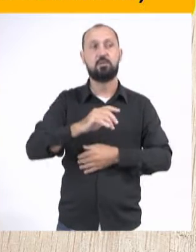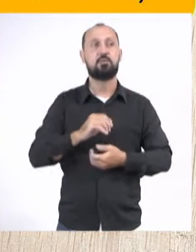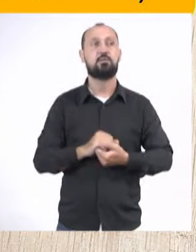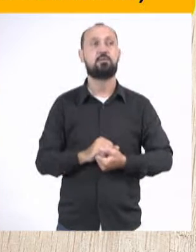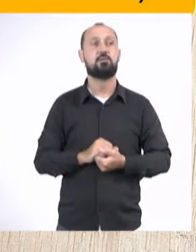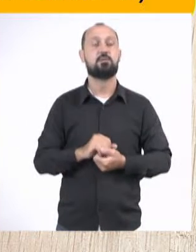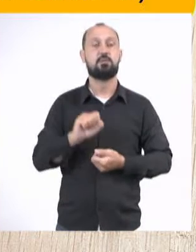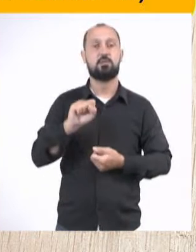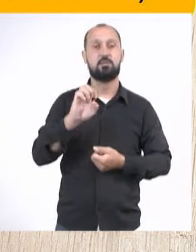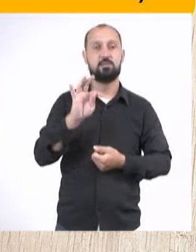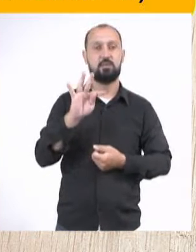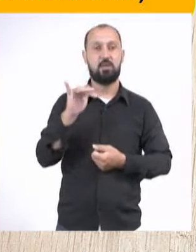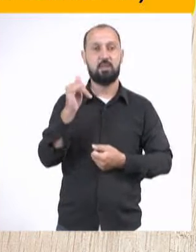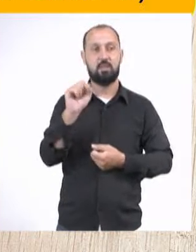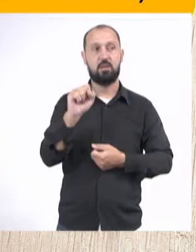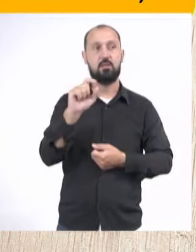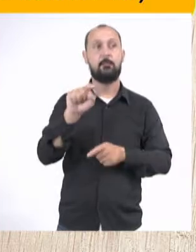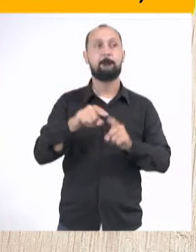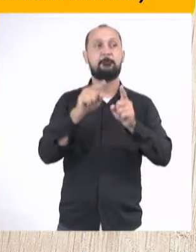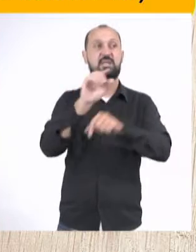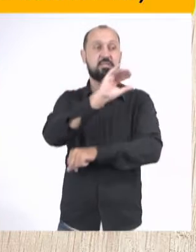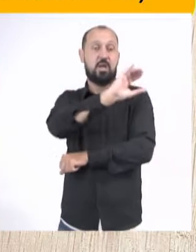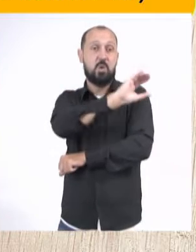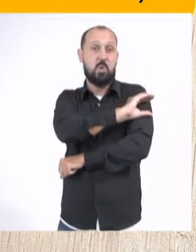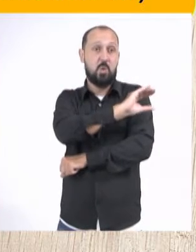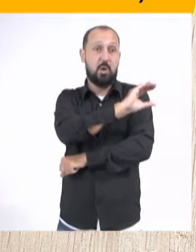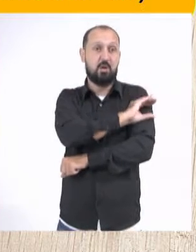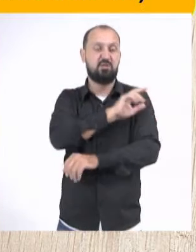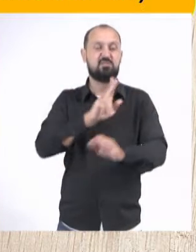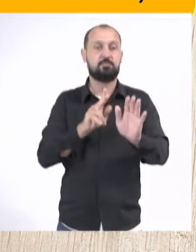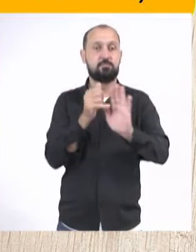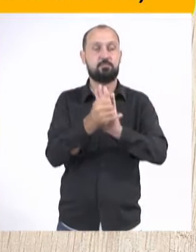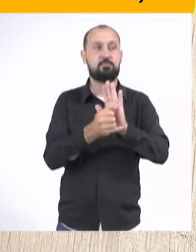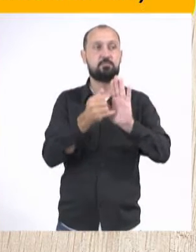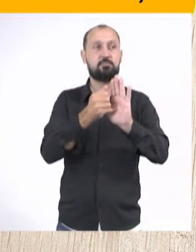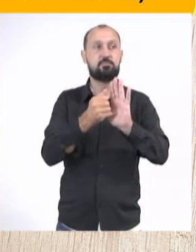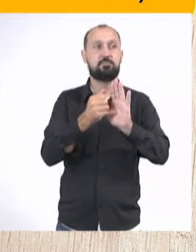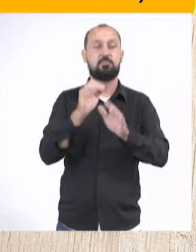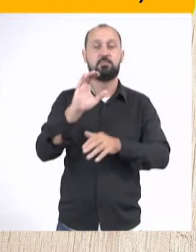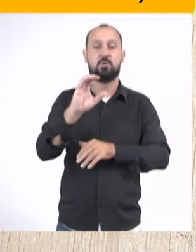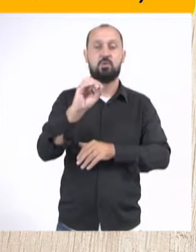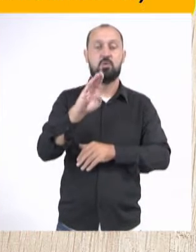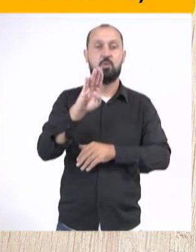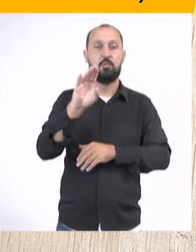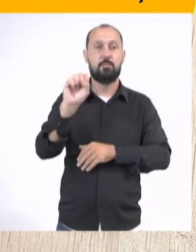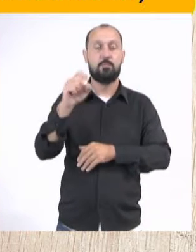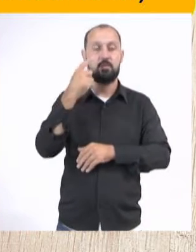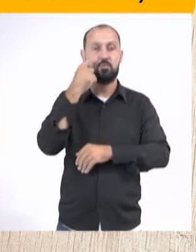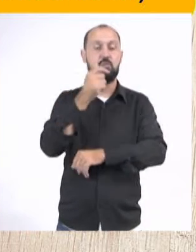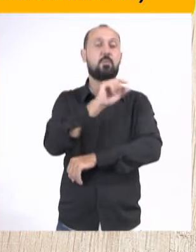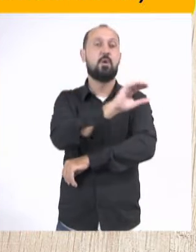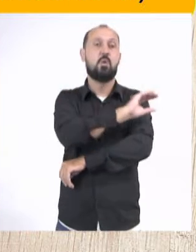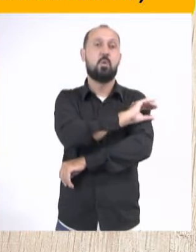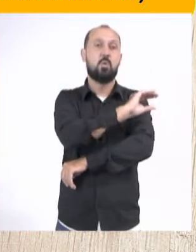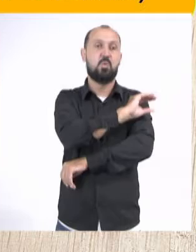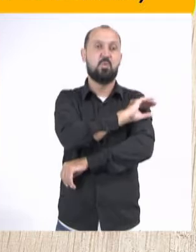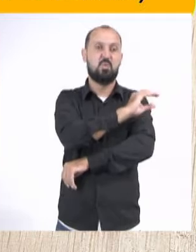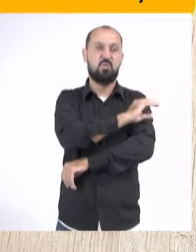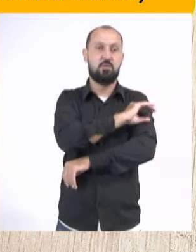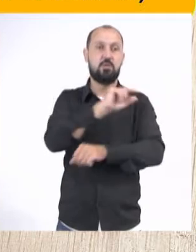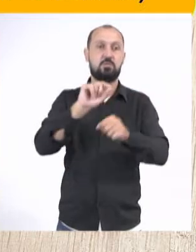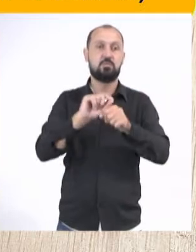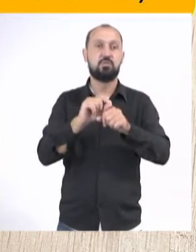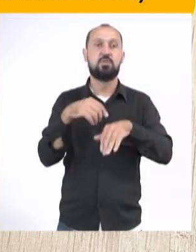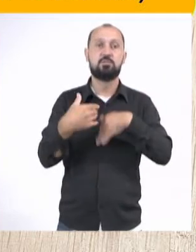Social, a SETAS, mas a coordenação do programa é através da CODES, a Coordenadoria Operacional do